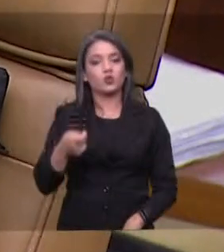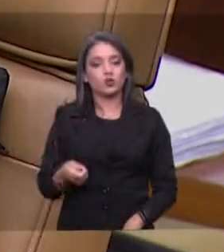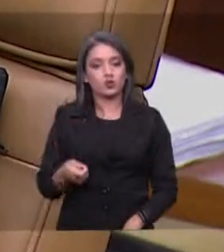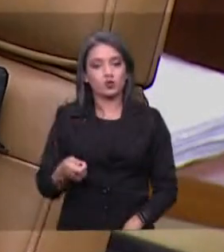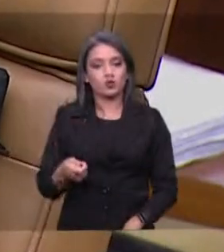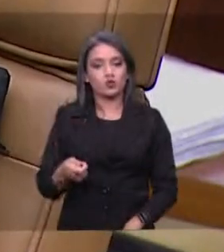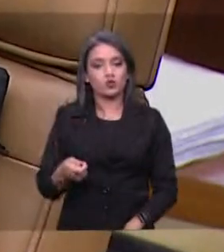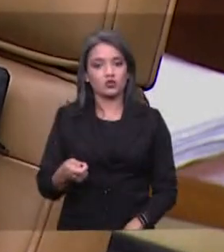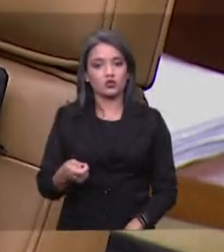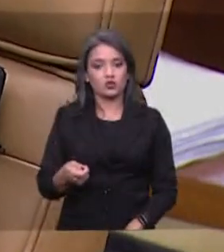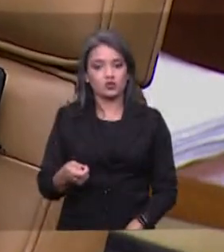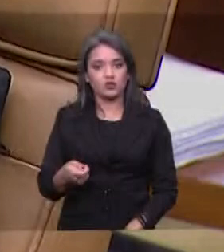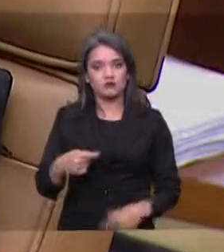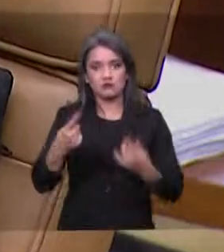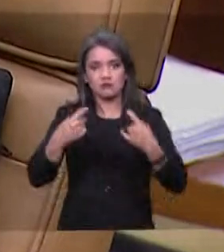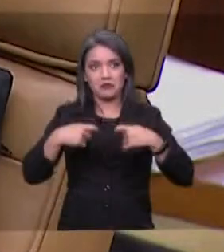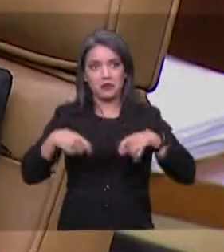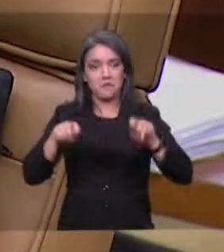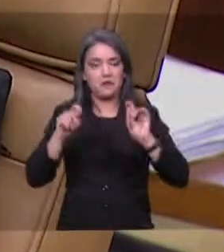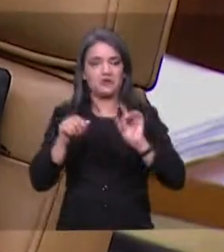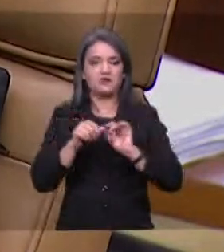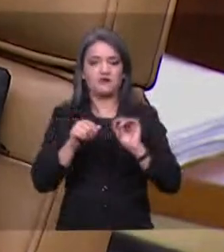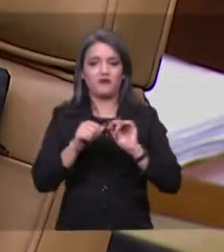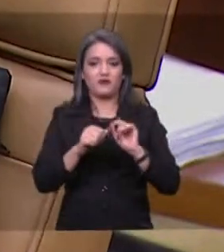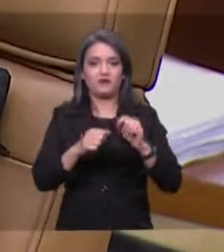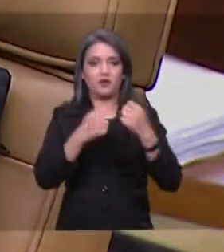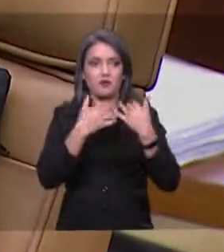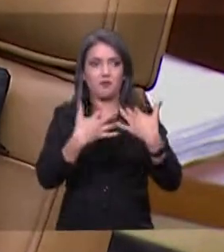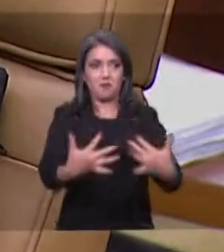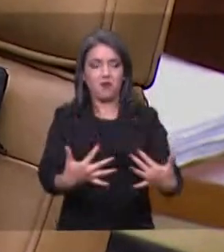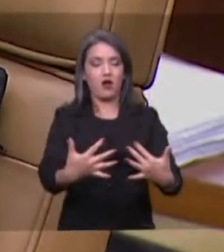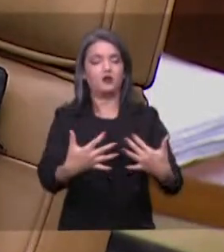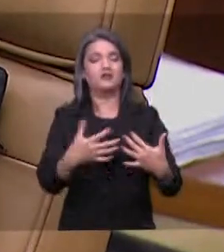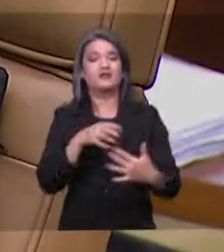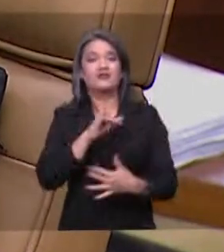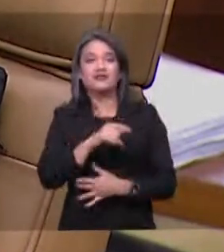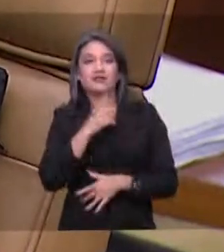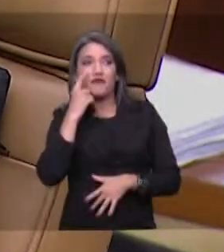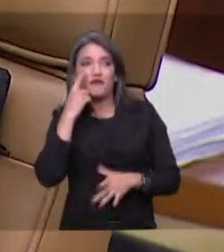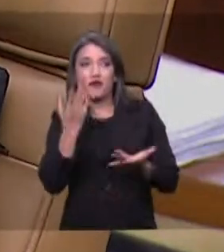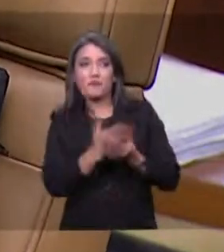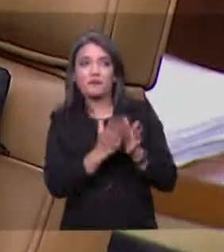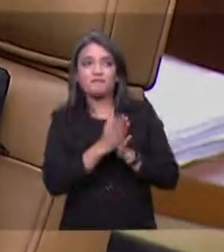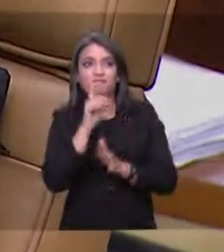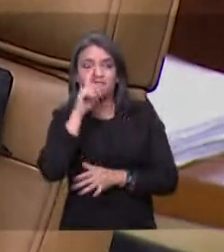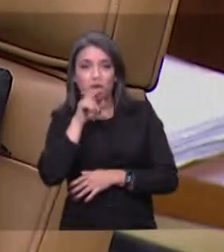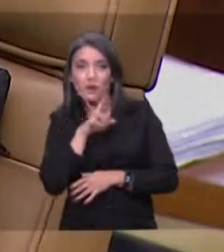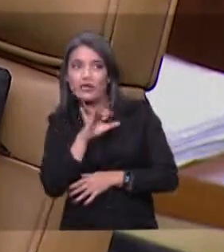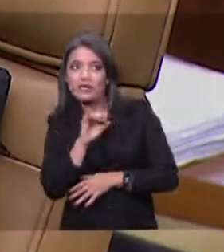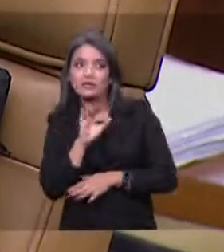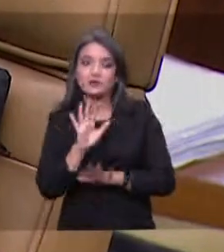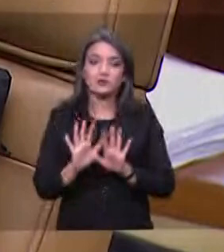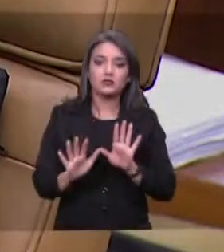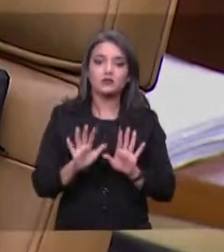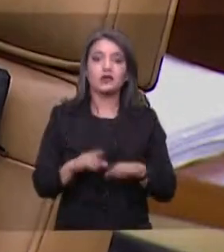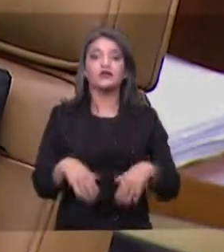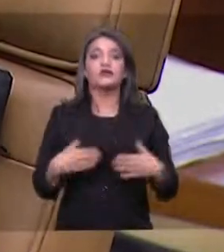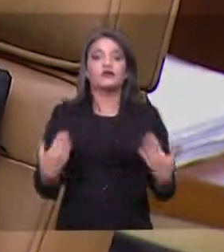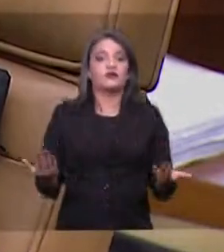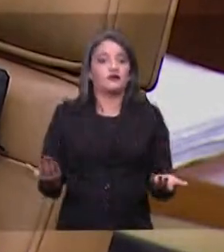realizar a audiência quando houver risco para o processo ou diferir em caso de necessidade, ou seja, ela será